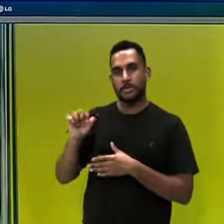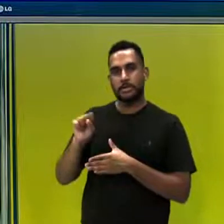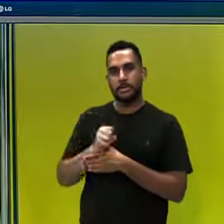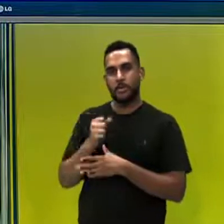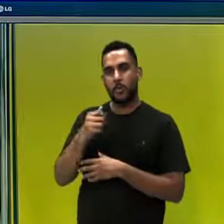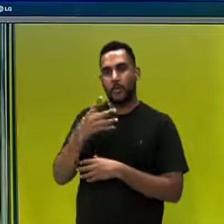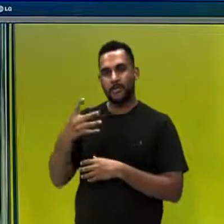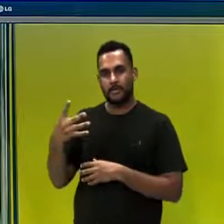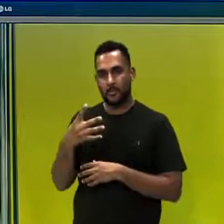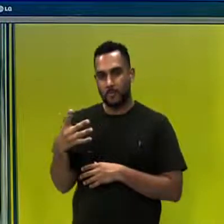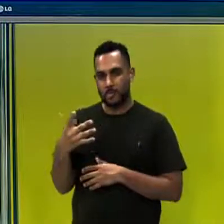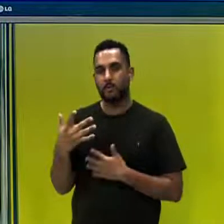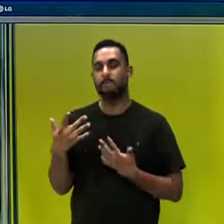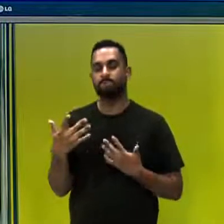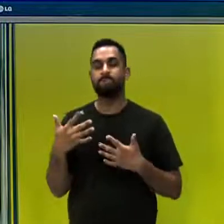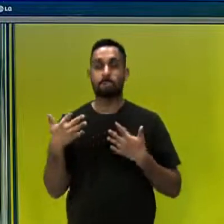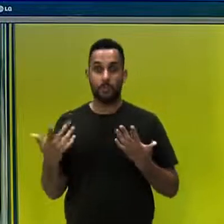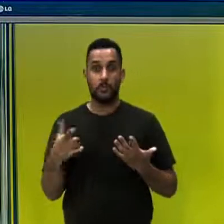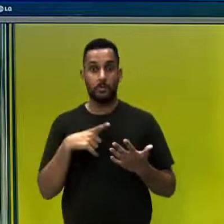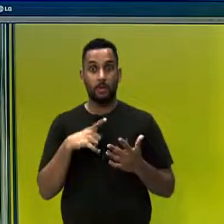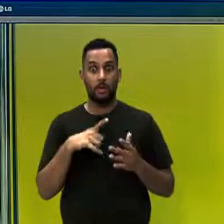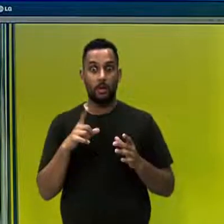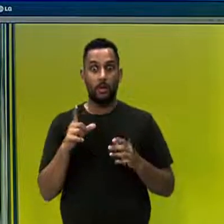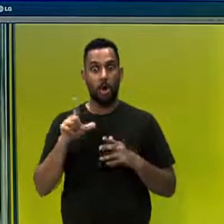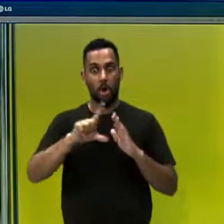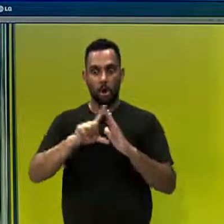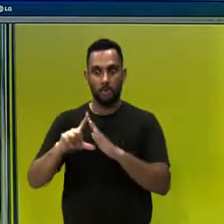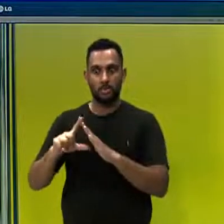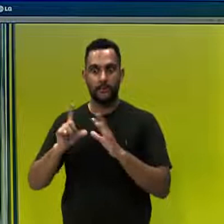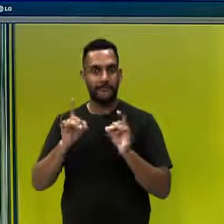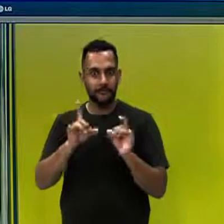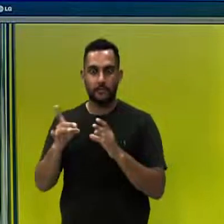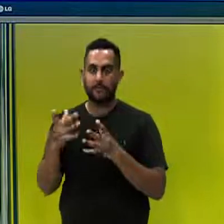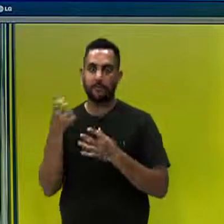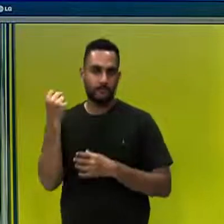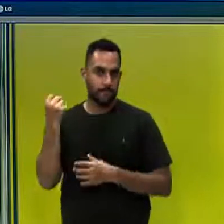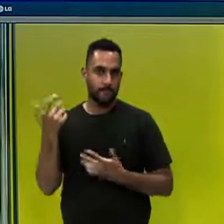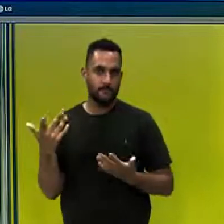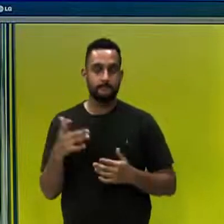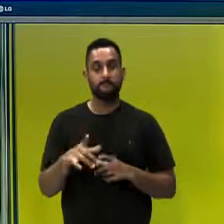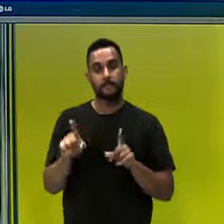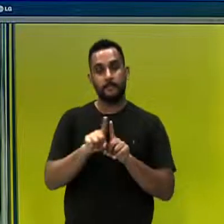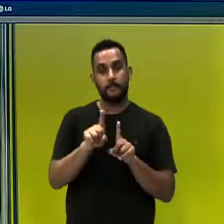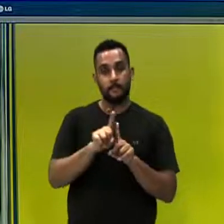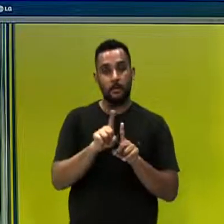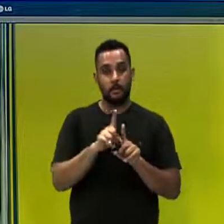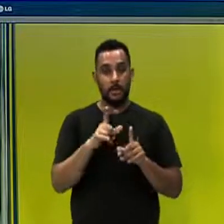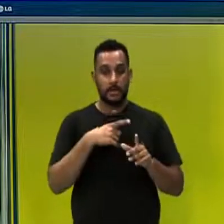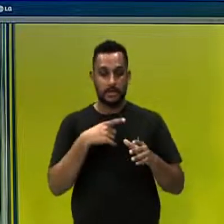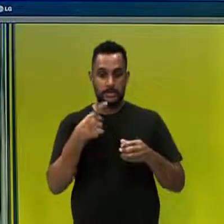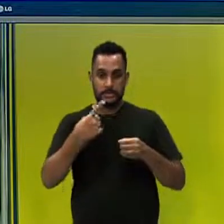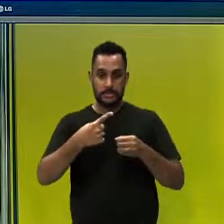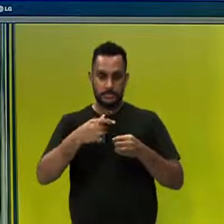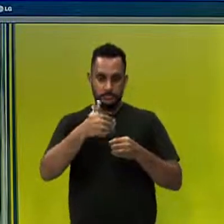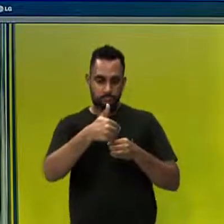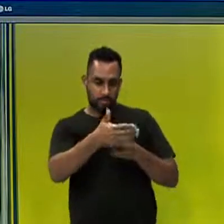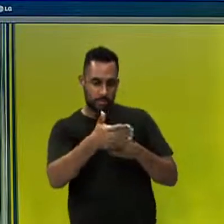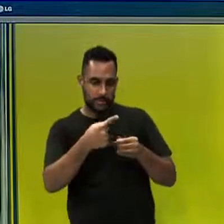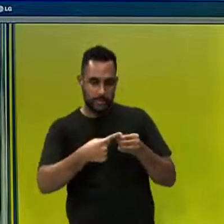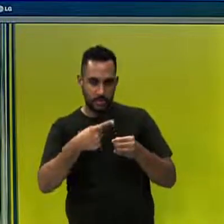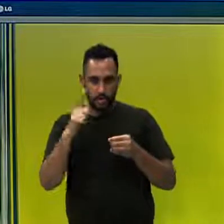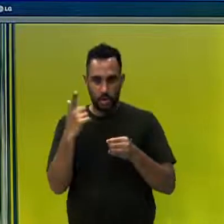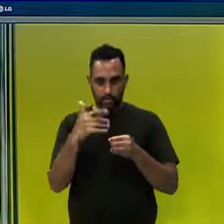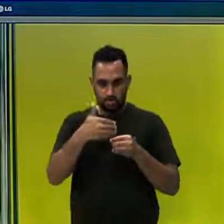também da Feira Hippie. Então um comércio forte. E nós temos também um entorno de Goiânia com indústrias, inclusive na zona